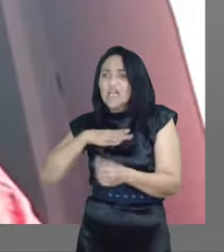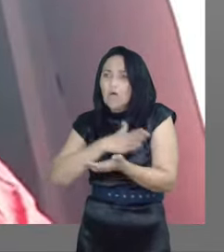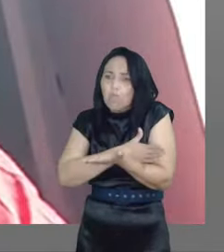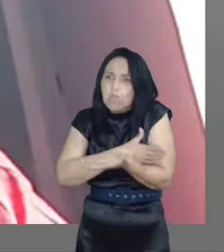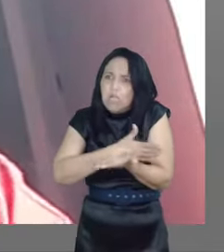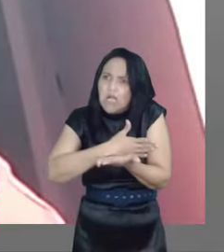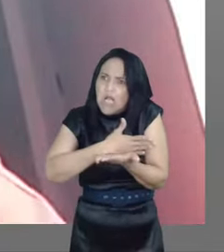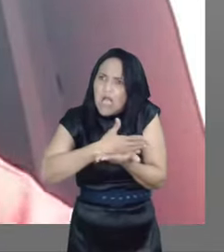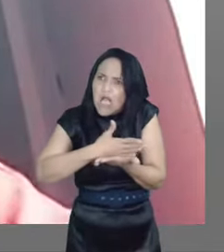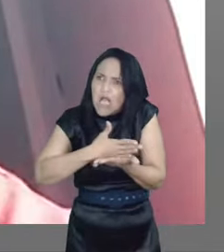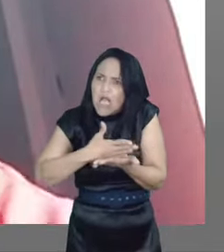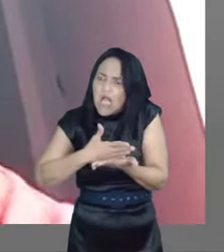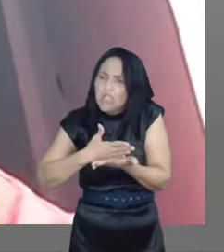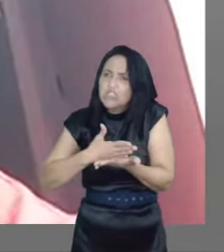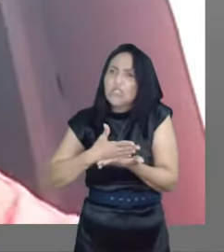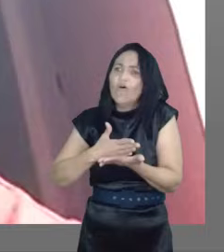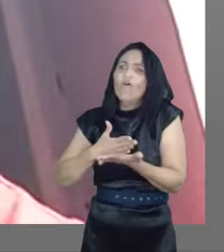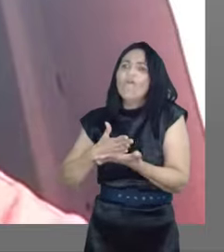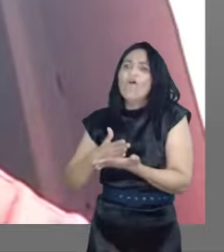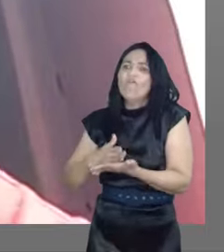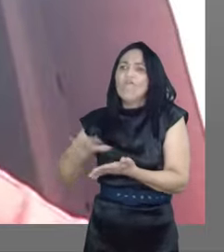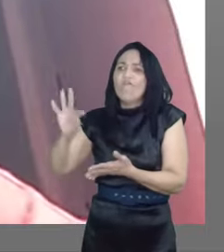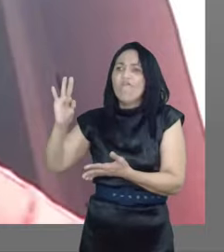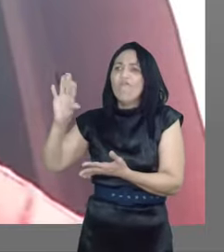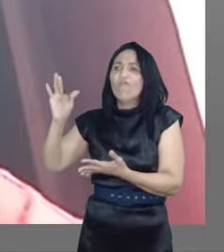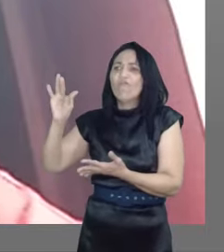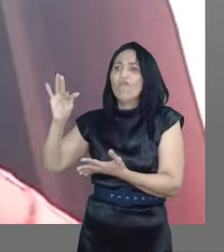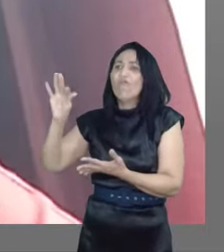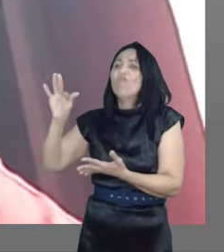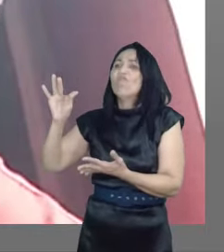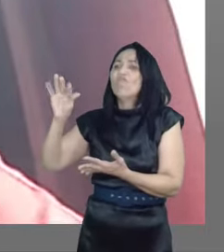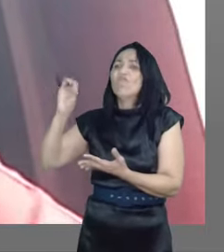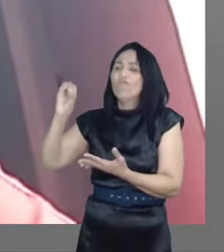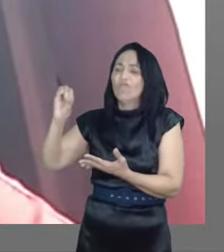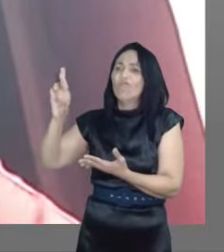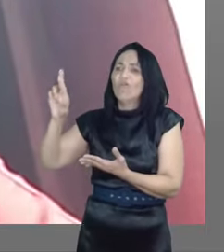Fortaleza, participaram, olha como o PT é incrível. Mais de